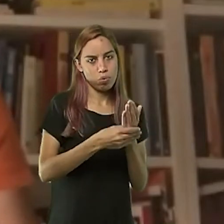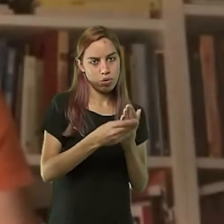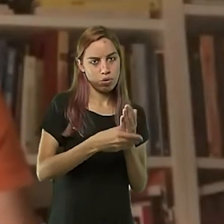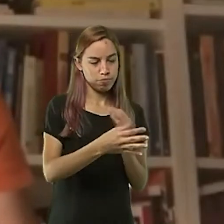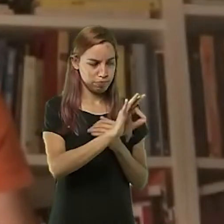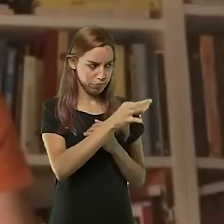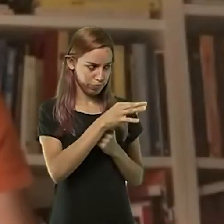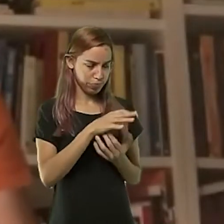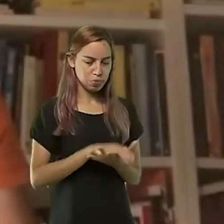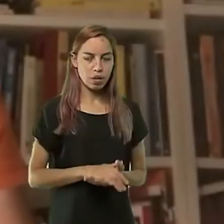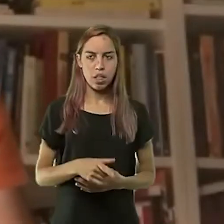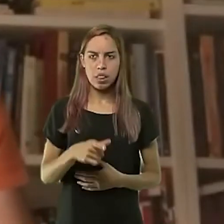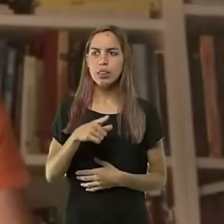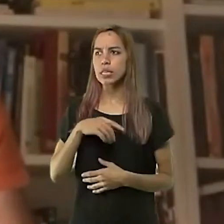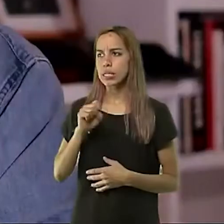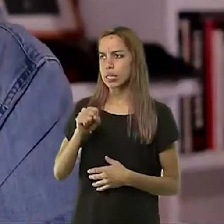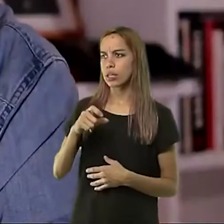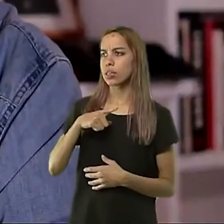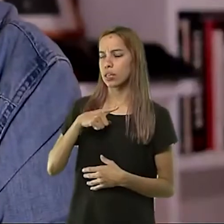Mas